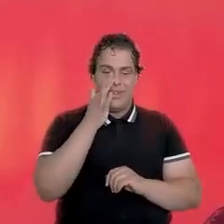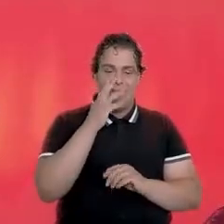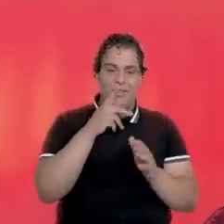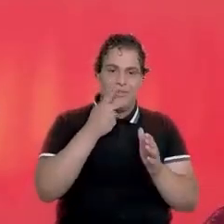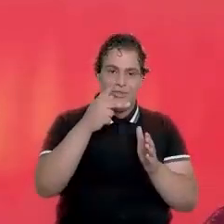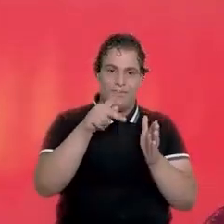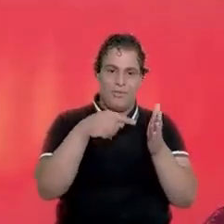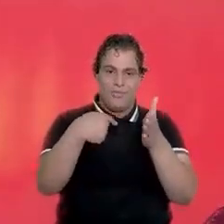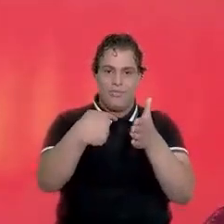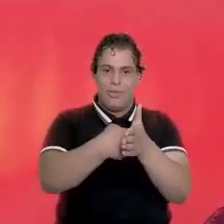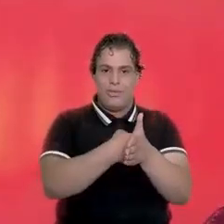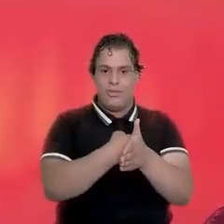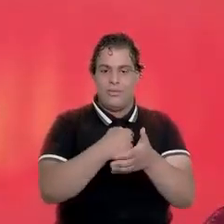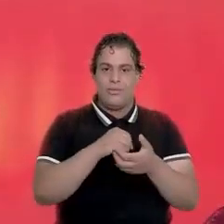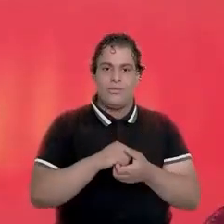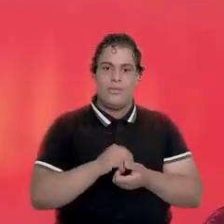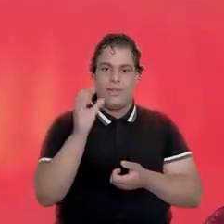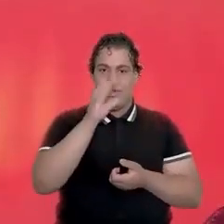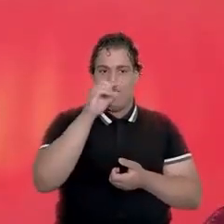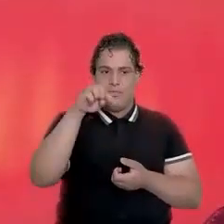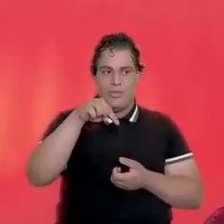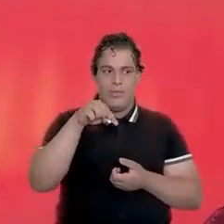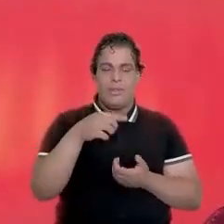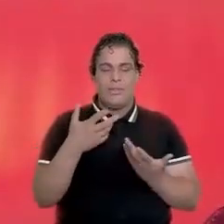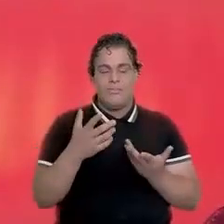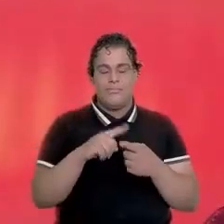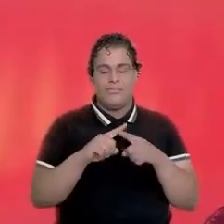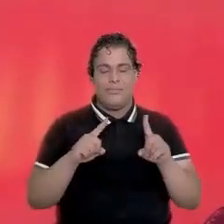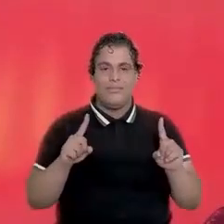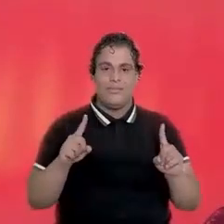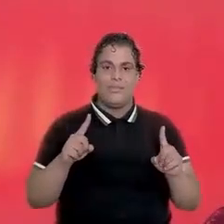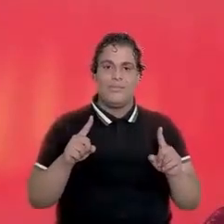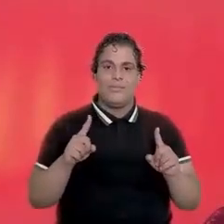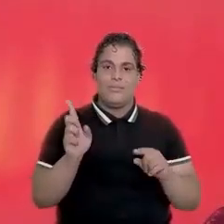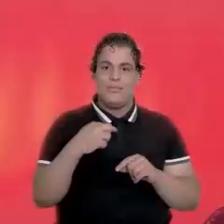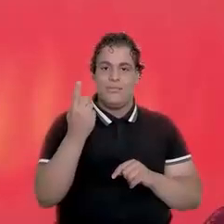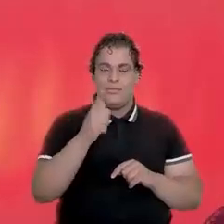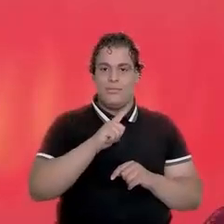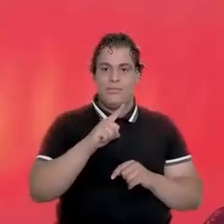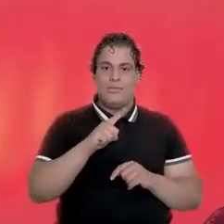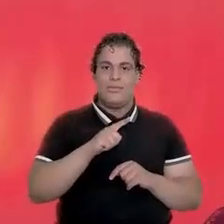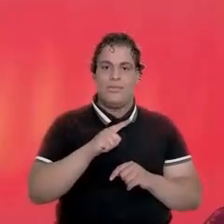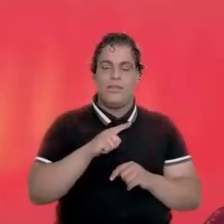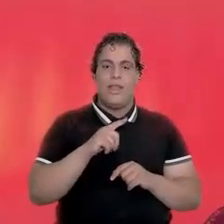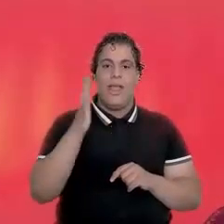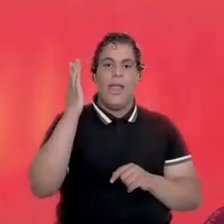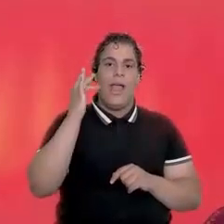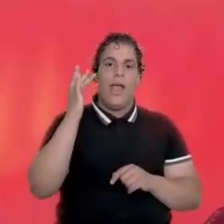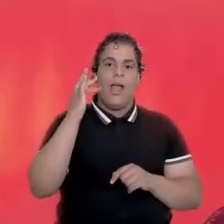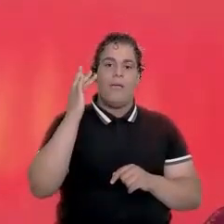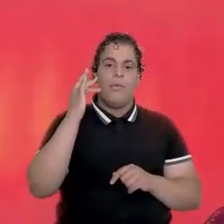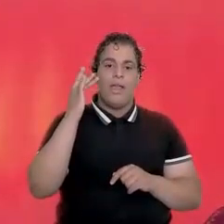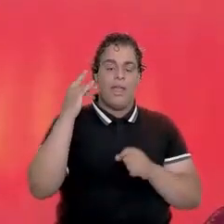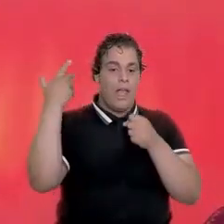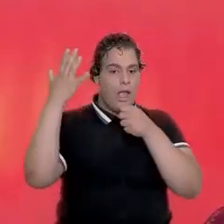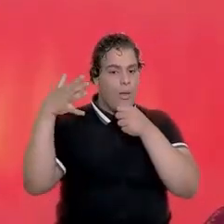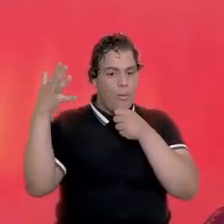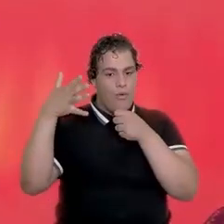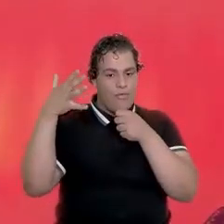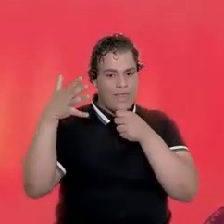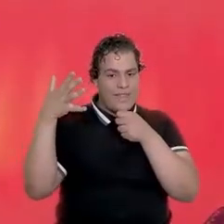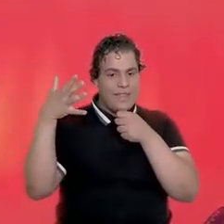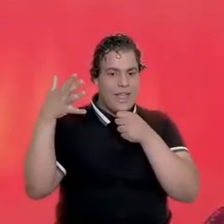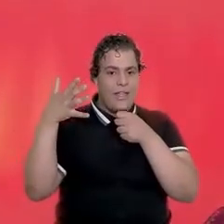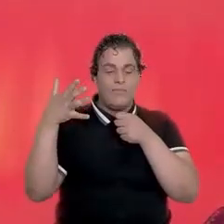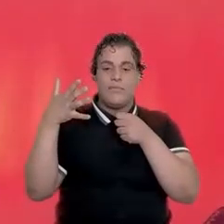pergunta, e fica tão corrido aqui que muita coisa vai passando. Mas nós vamos ter uma oficina amanhã, eu vou ministrar uma